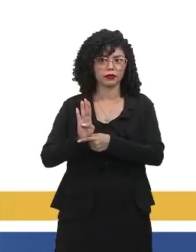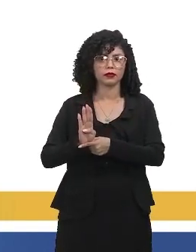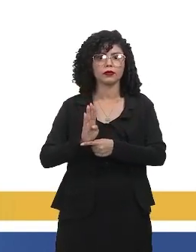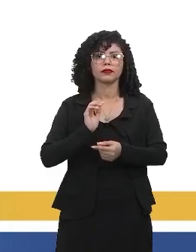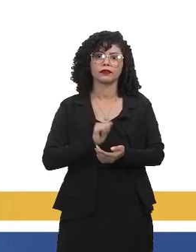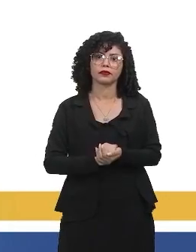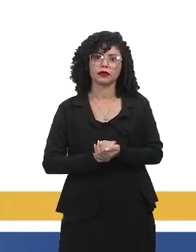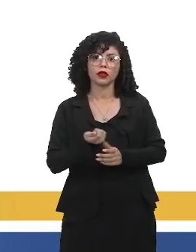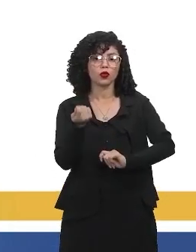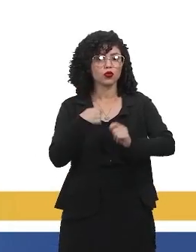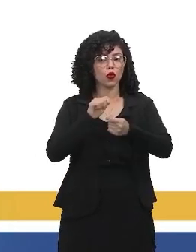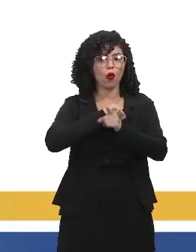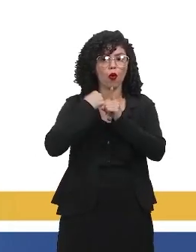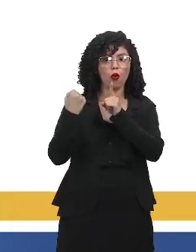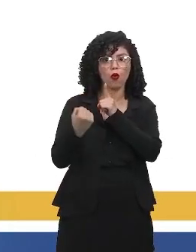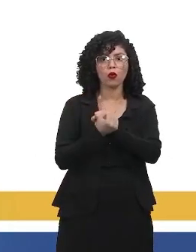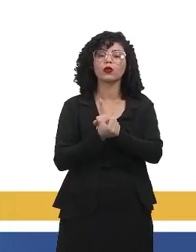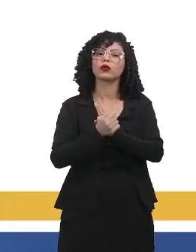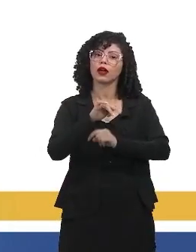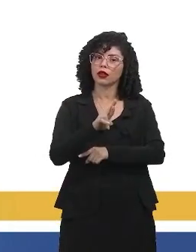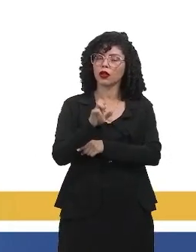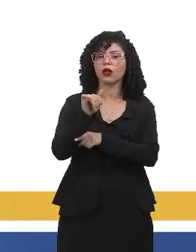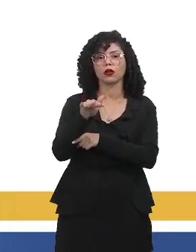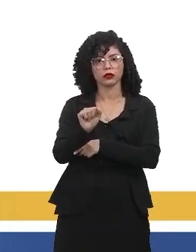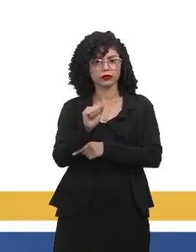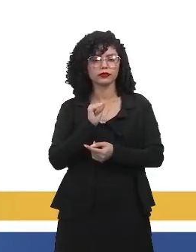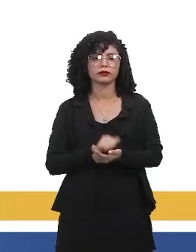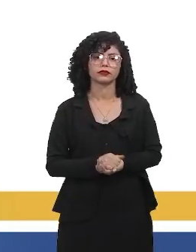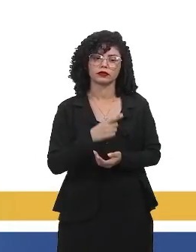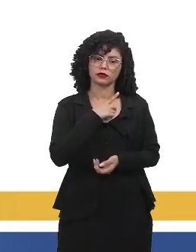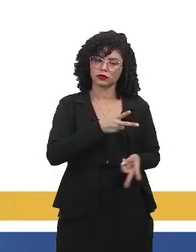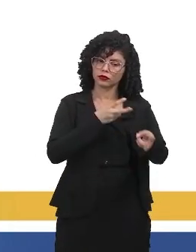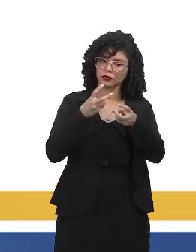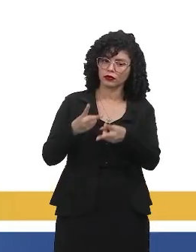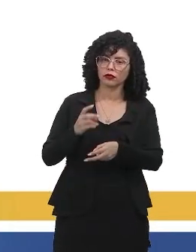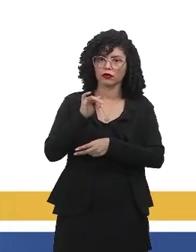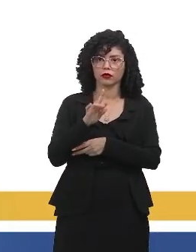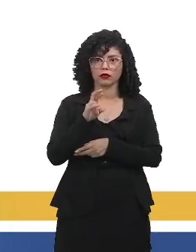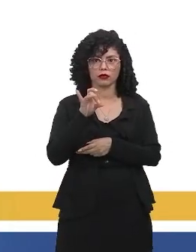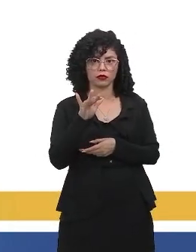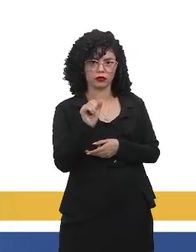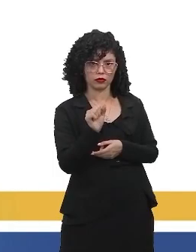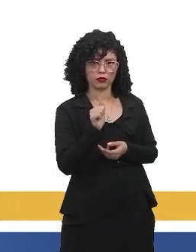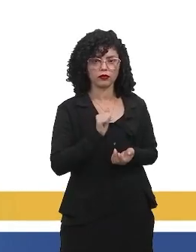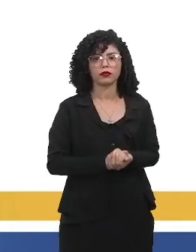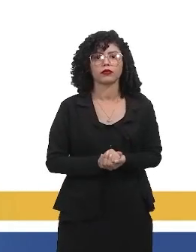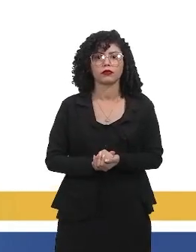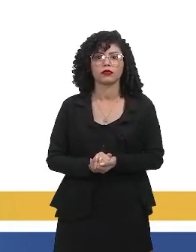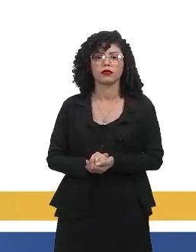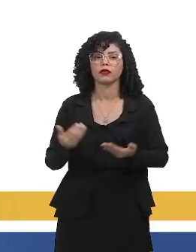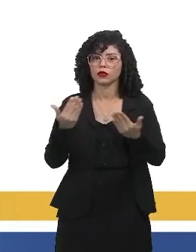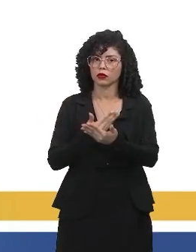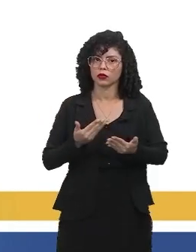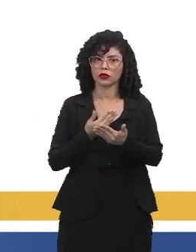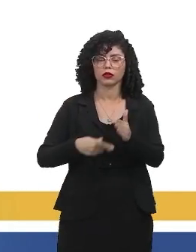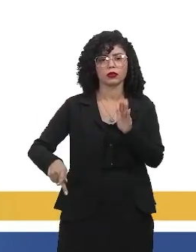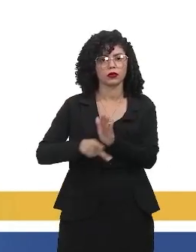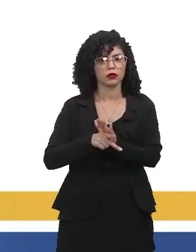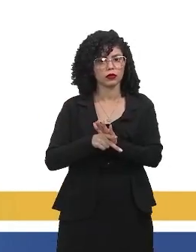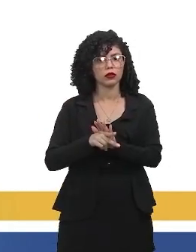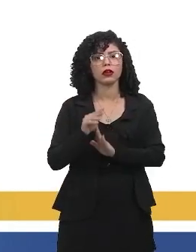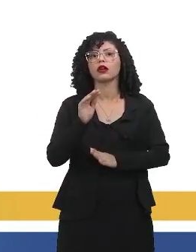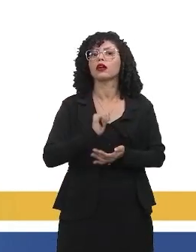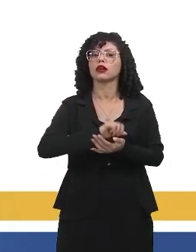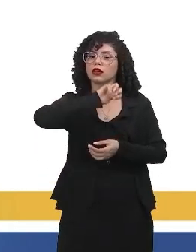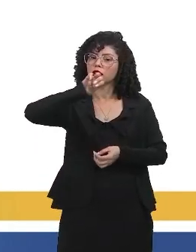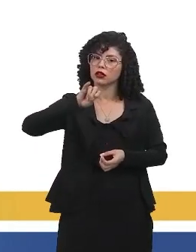aspectos socioeconômicos e ideológicos. Tinha uma perspectiva ideológica no tratamento dado aos judeus, que era